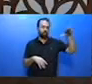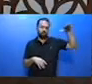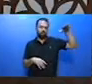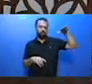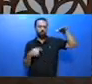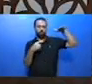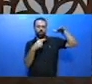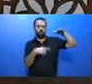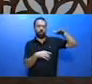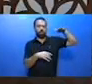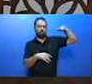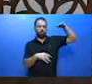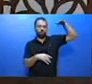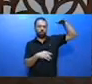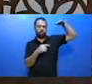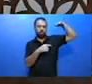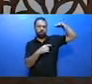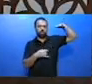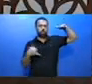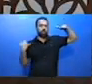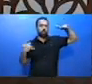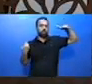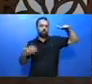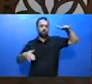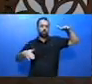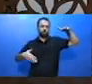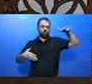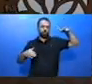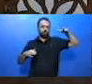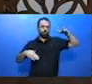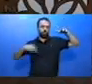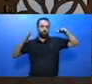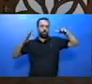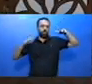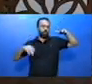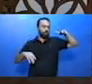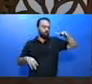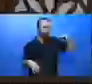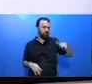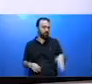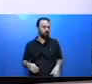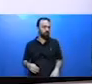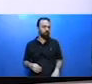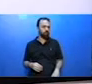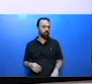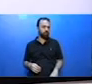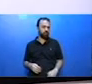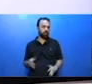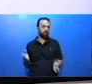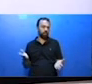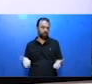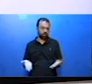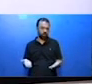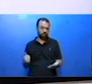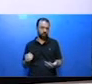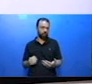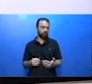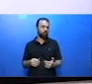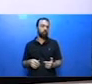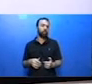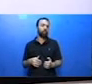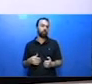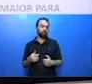mas o Pedro é o mais velho, o mais alto. Essa é a ordem decrescente. Agora, nós vamos pensar numa